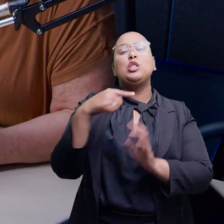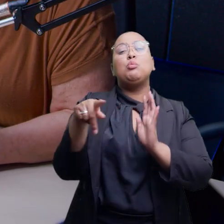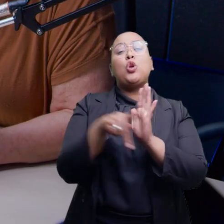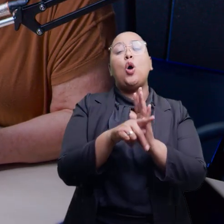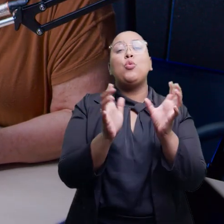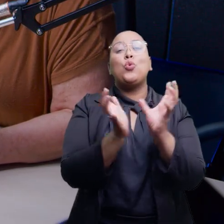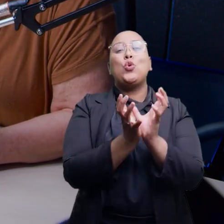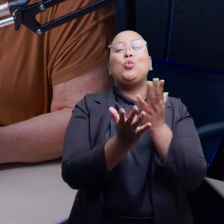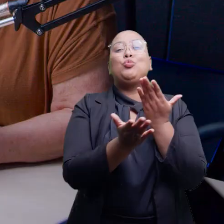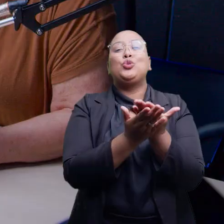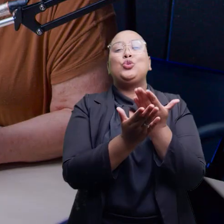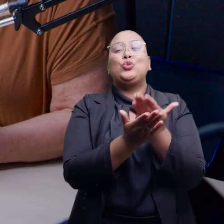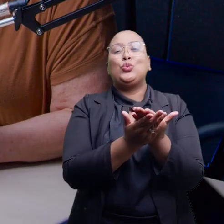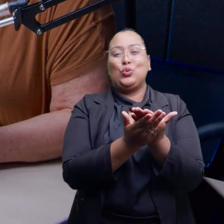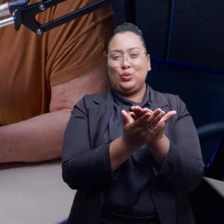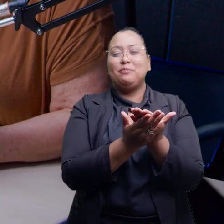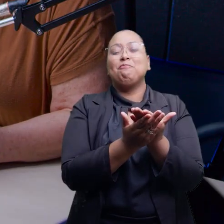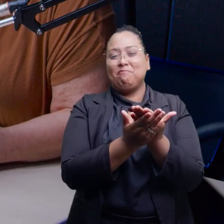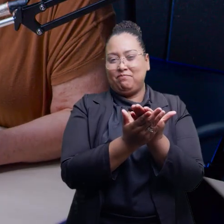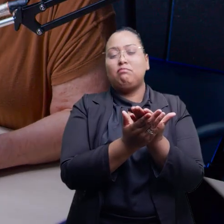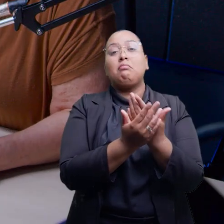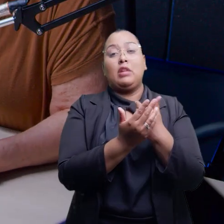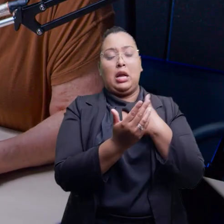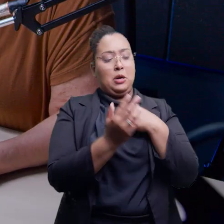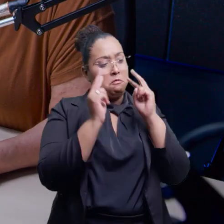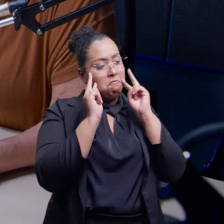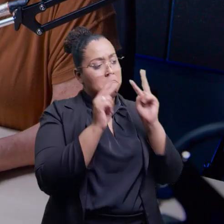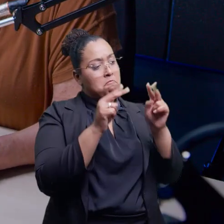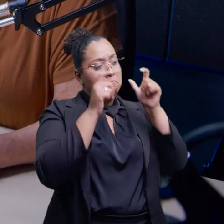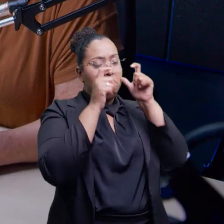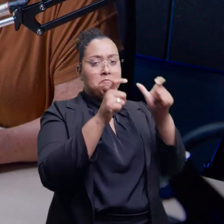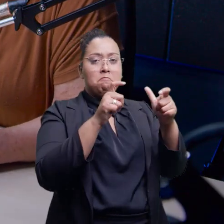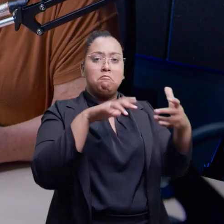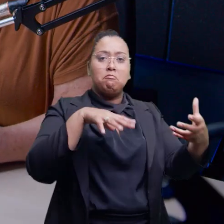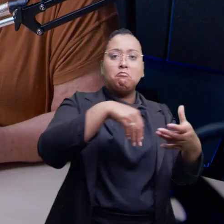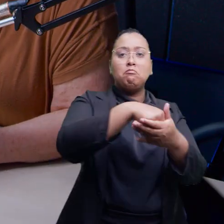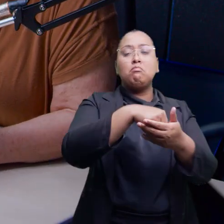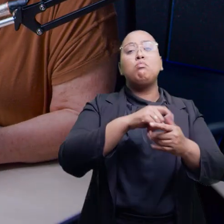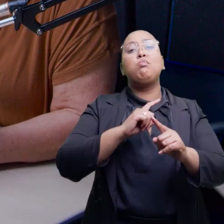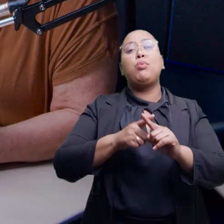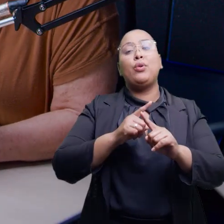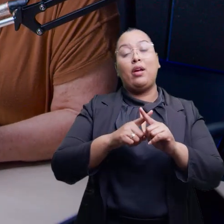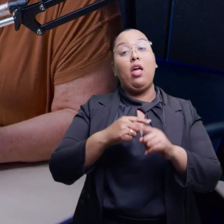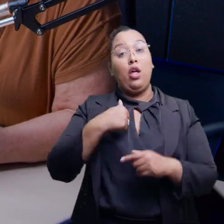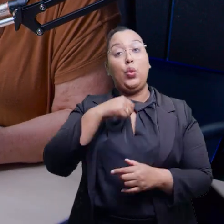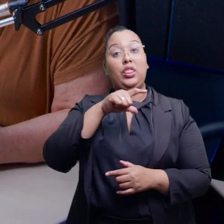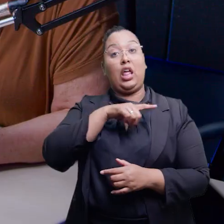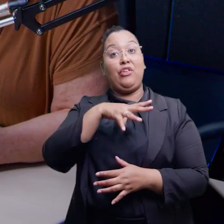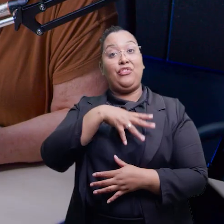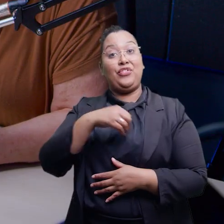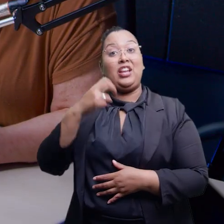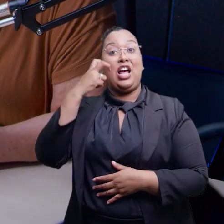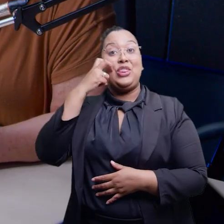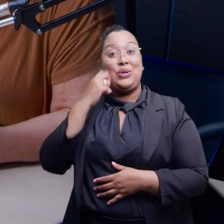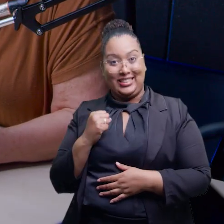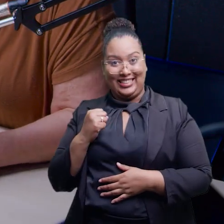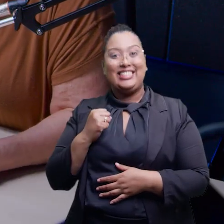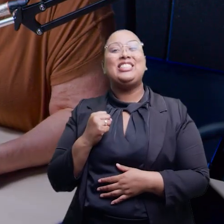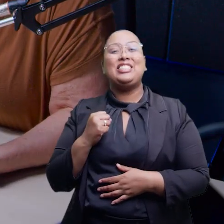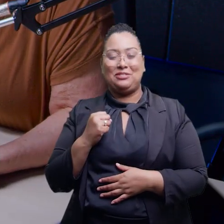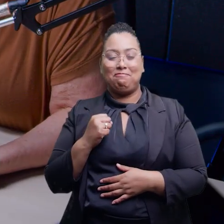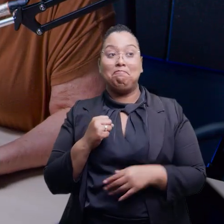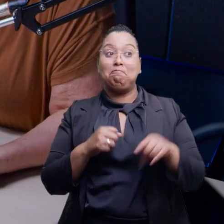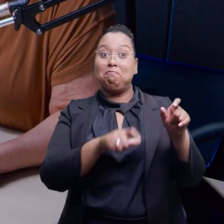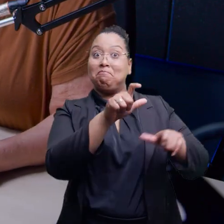de Goiânia, né? Entrei nessa causa porque também sou mãe por adoção, né? E